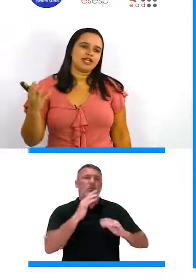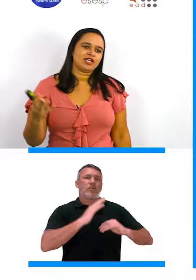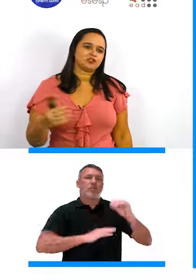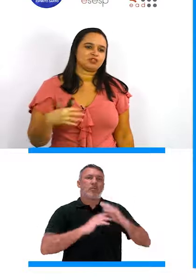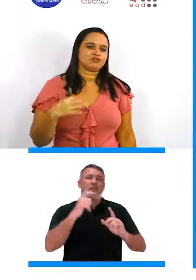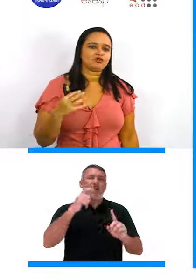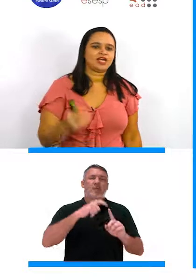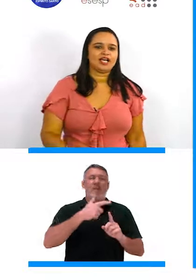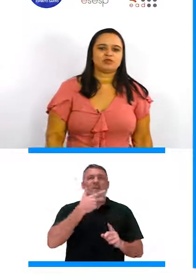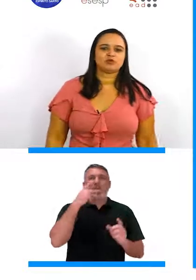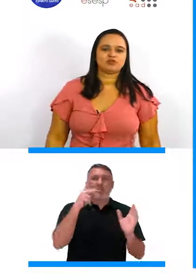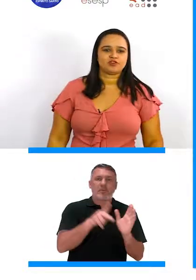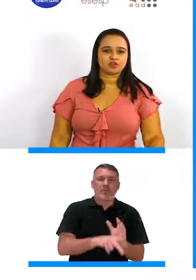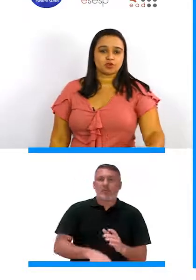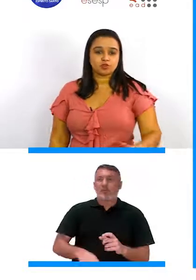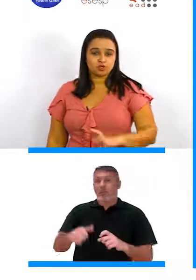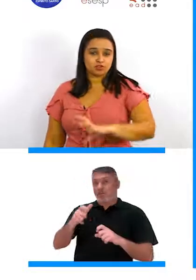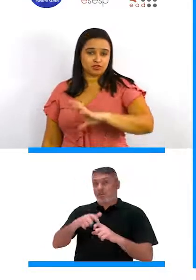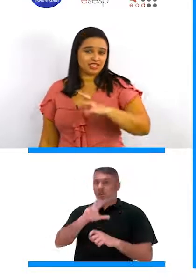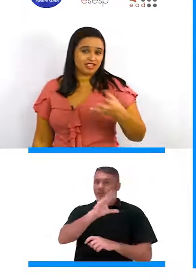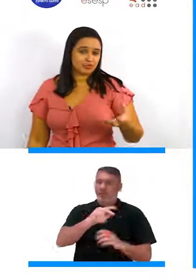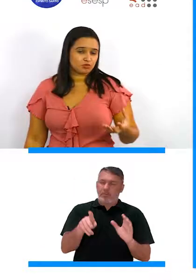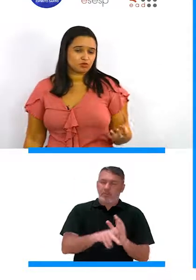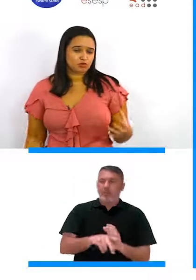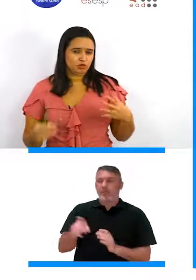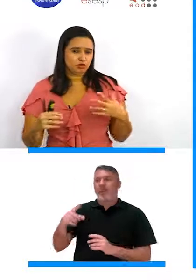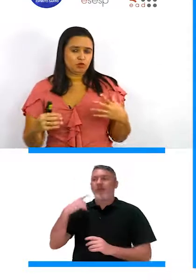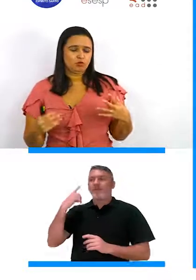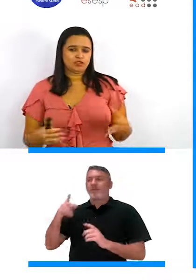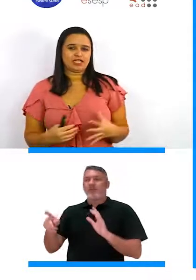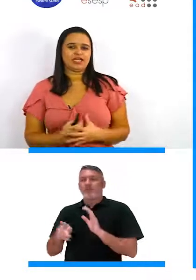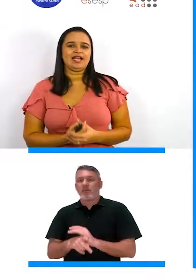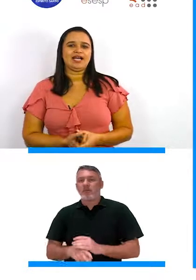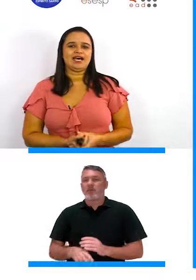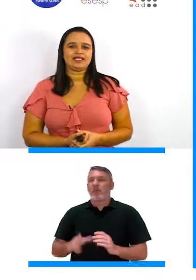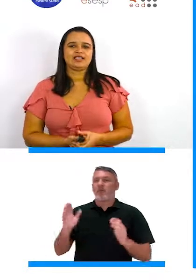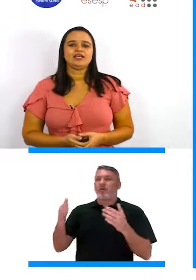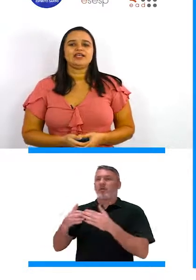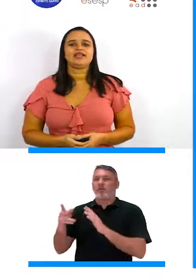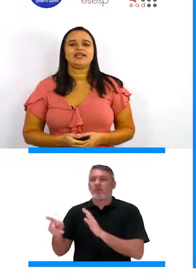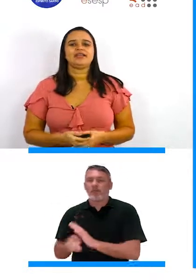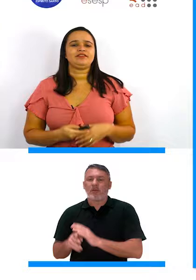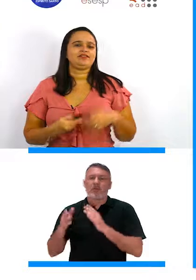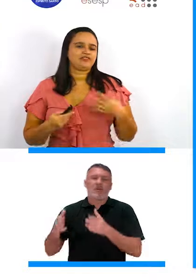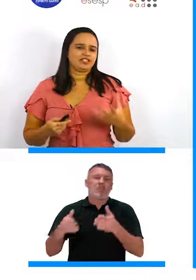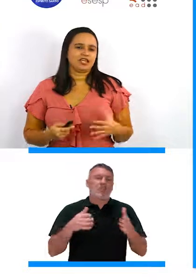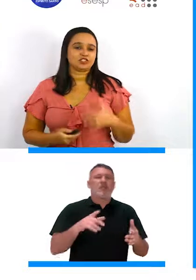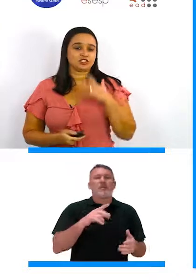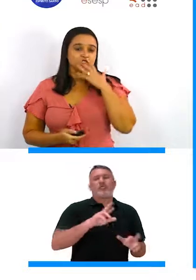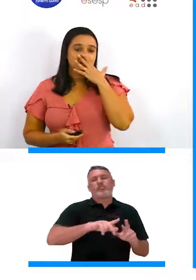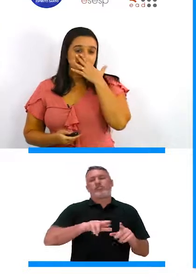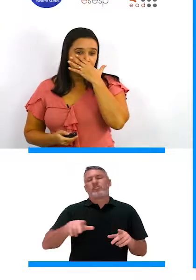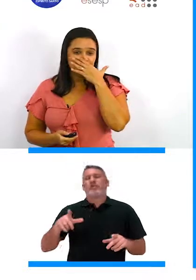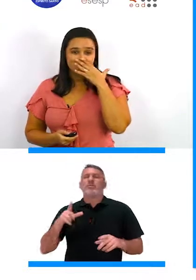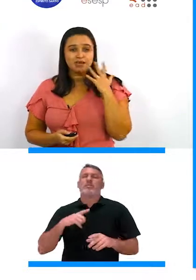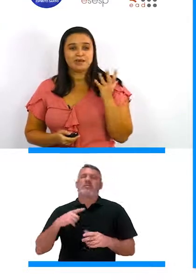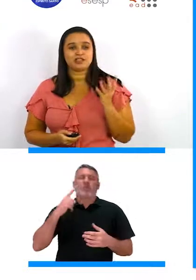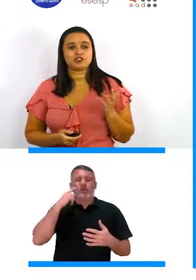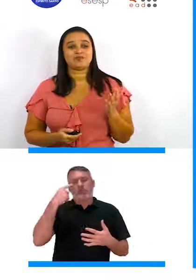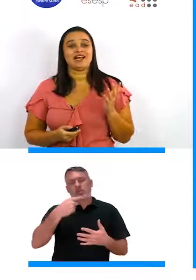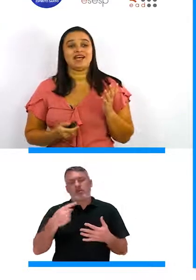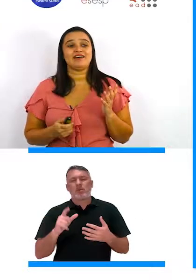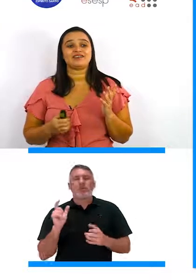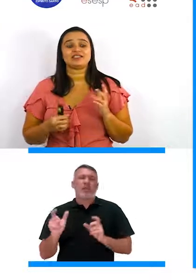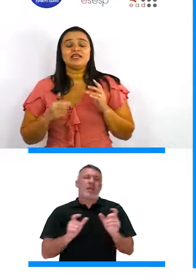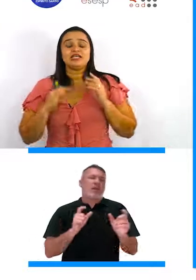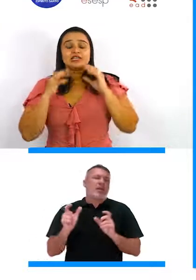profissões de médico, advogado, professor, que podem usar termos muito comuns àquela área. Enfim, a gente tem uma gama aí